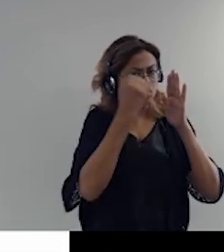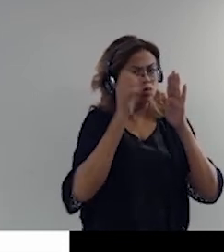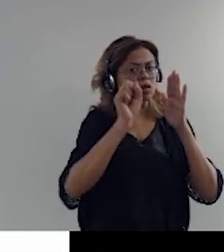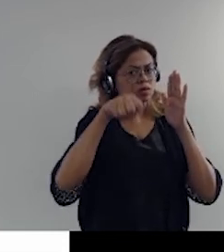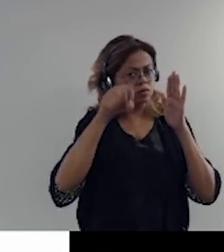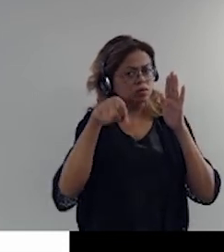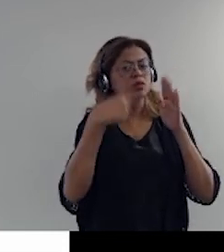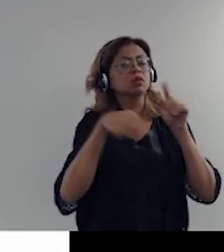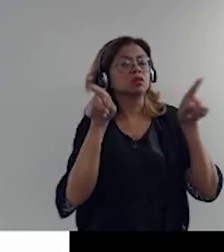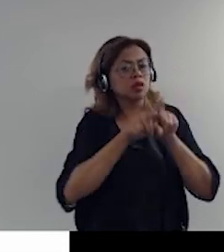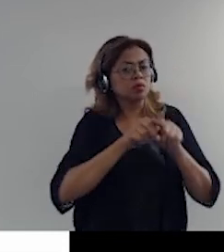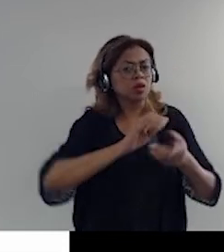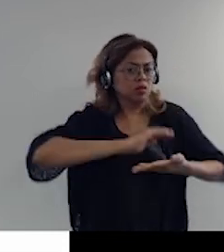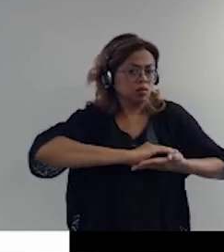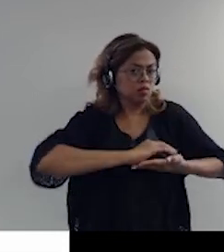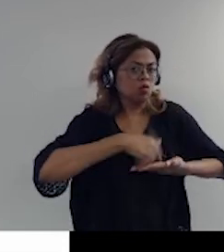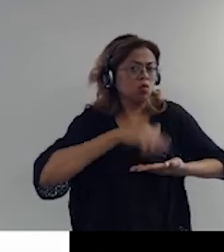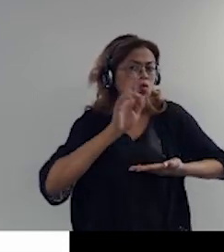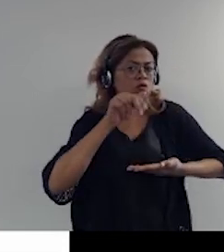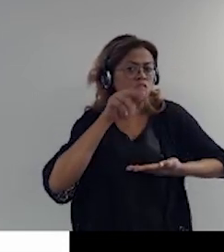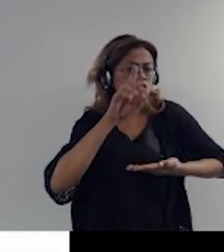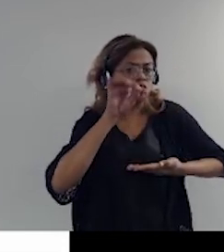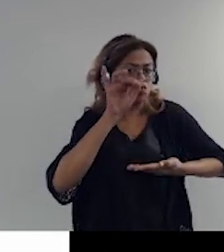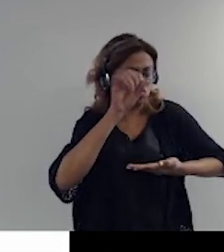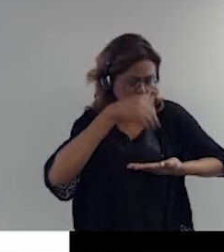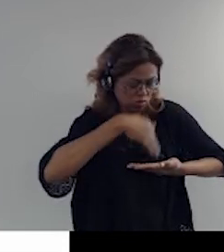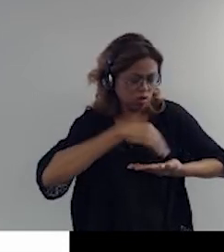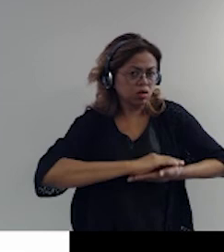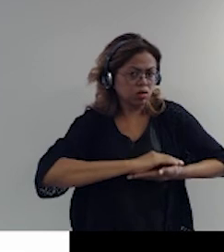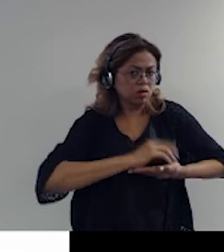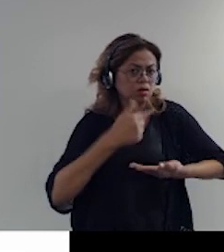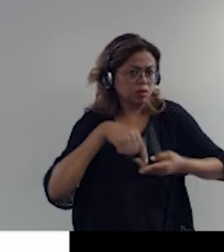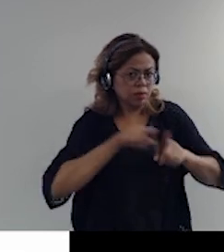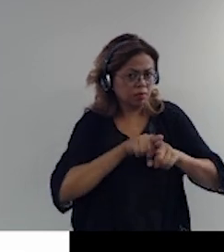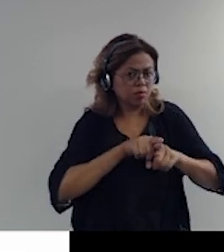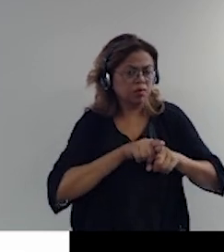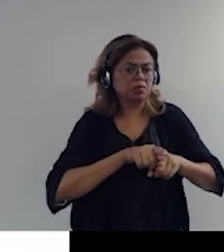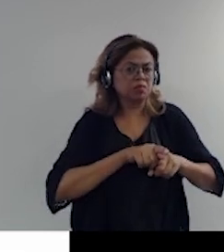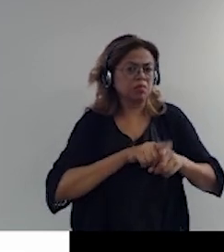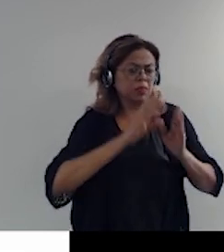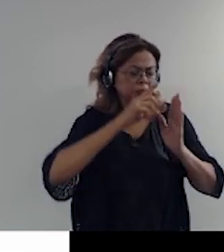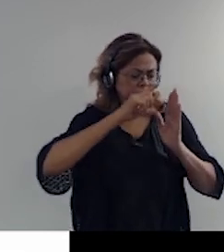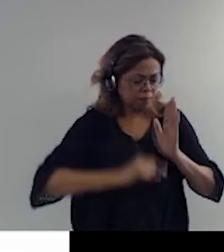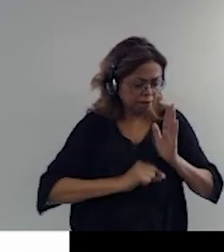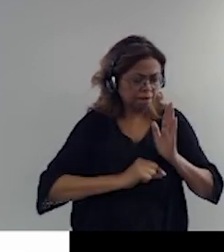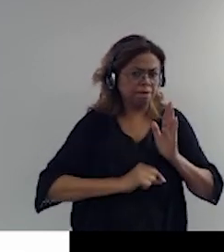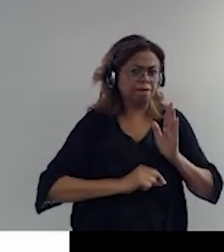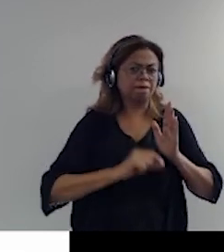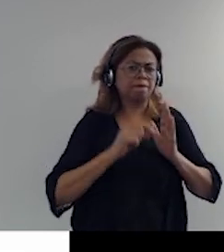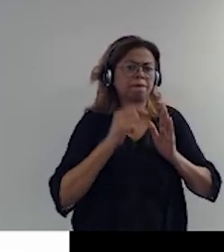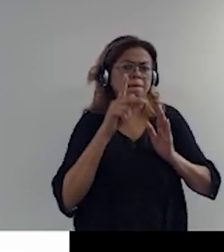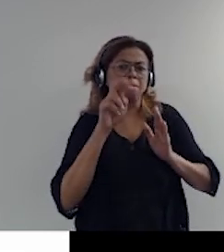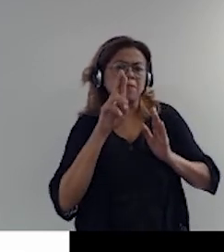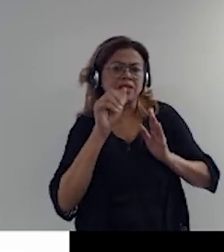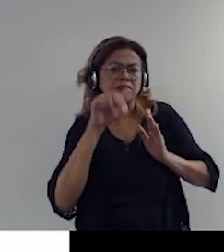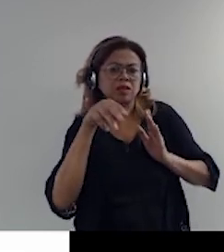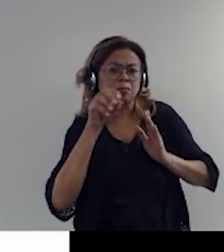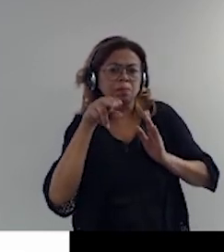resiliente. Ela não baixou o patrimônio líquido, ela teve